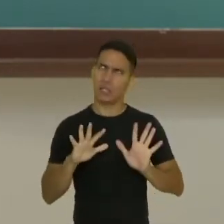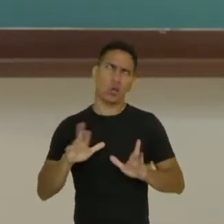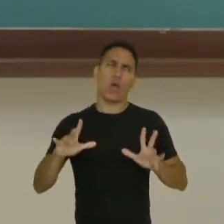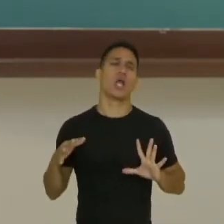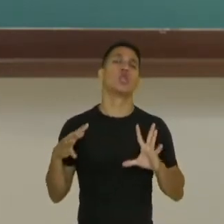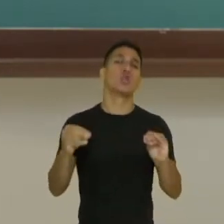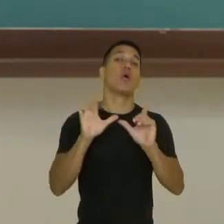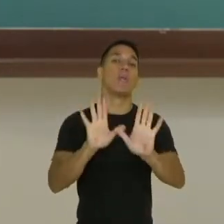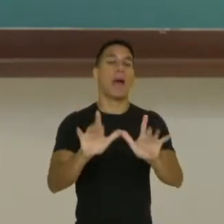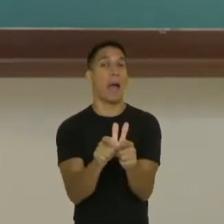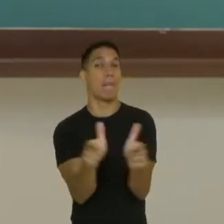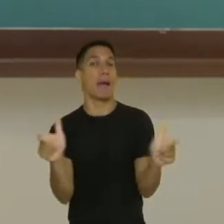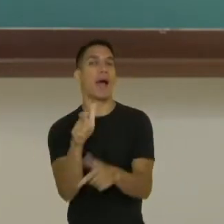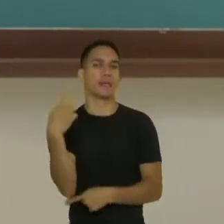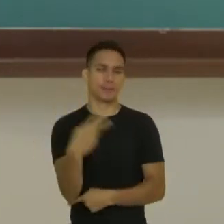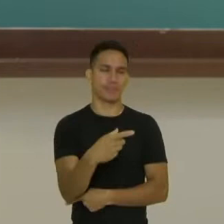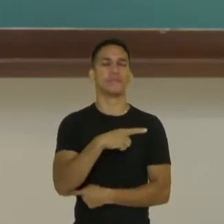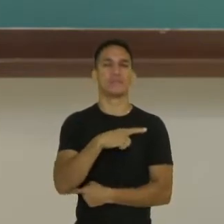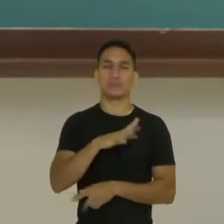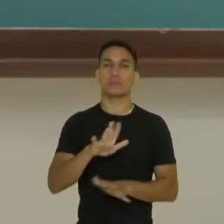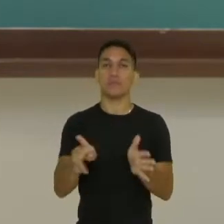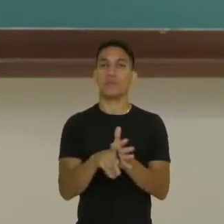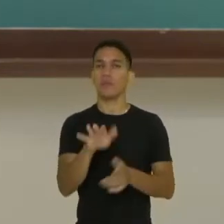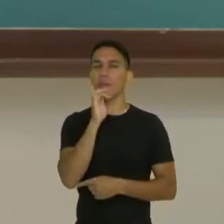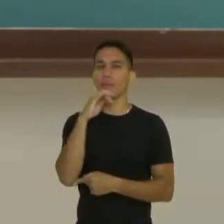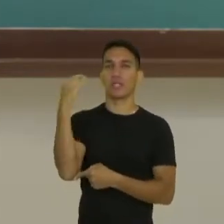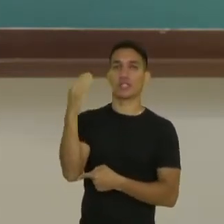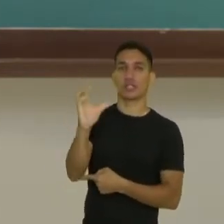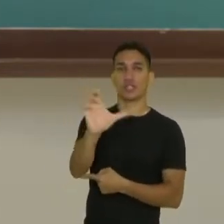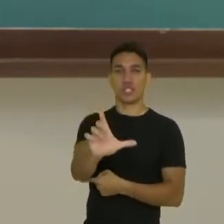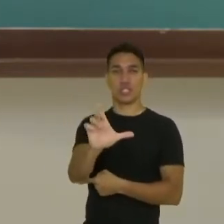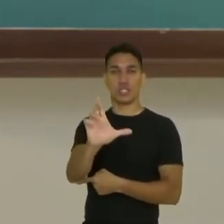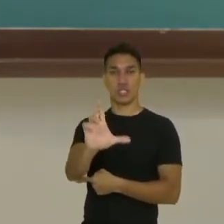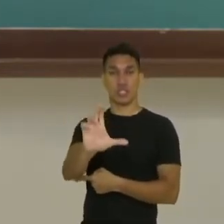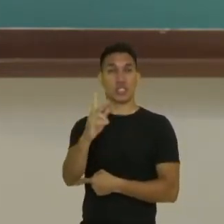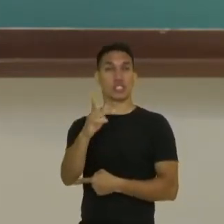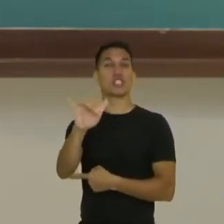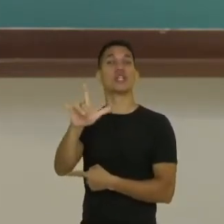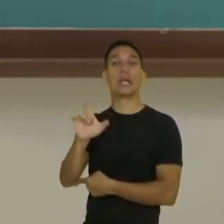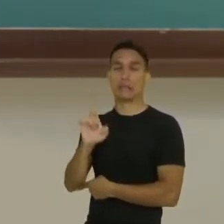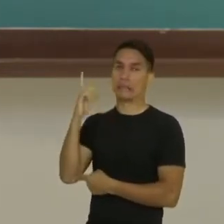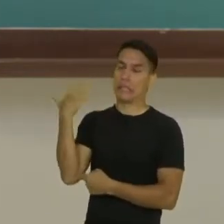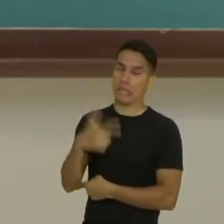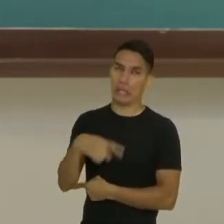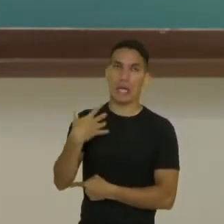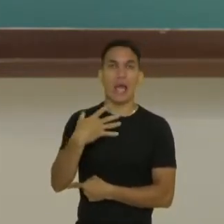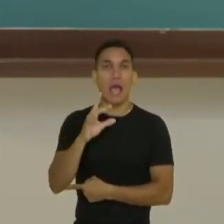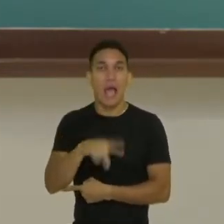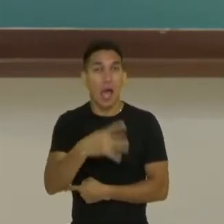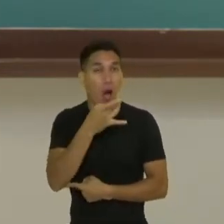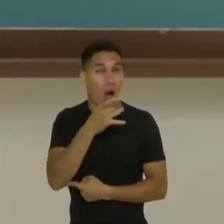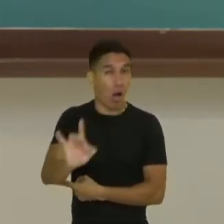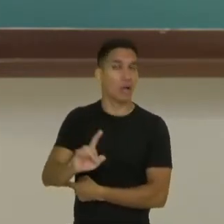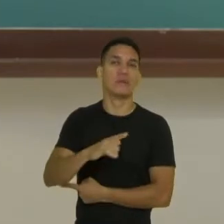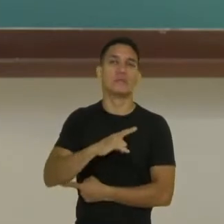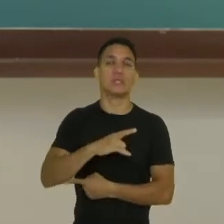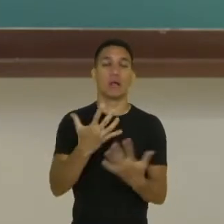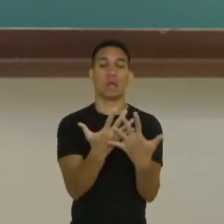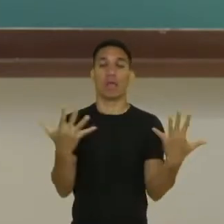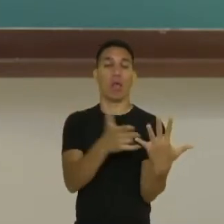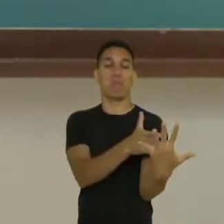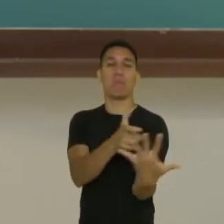mas a maioria deles. No caso do Chile, foi horrível a ditadura que eles viveram, com paredões de fuzilamento.